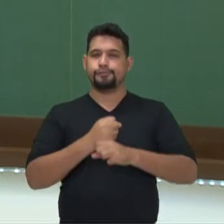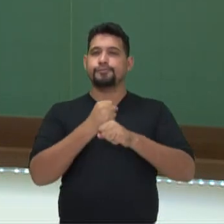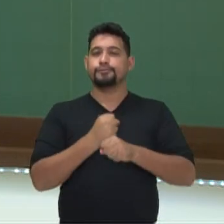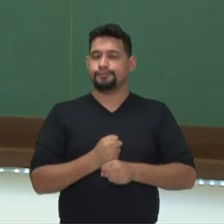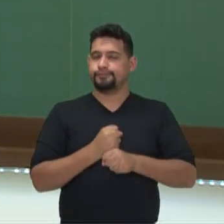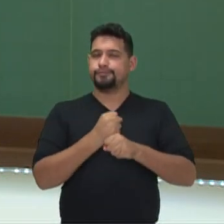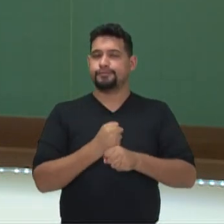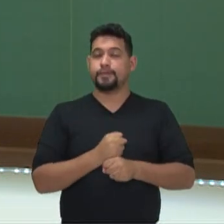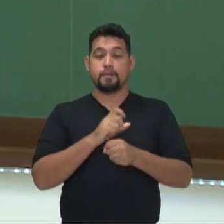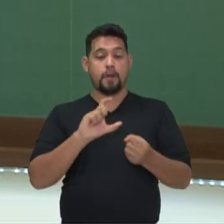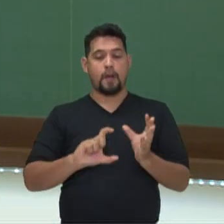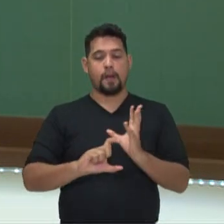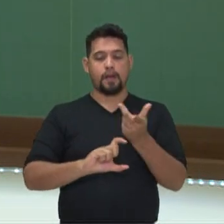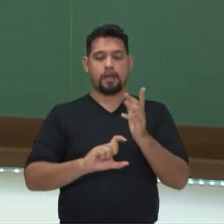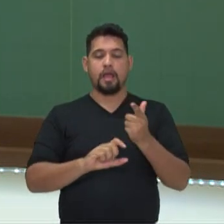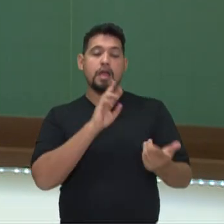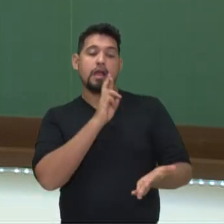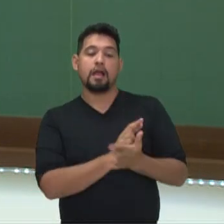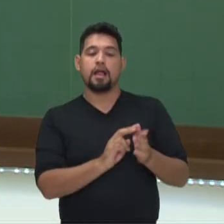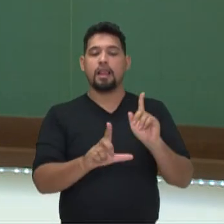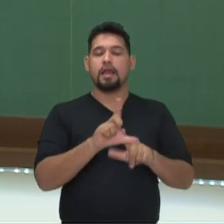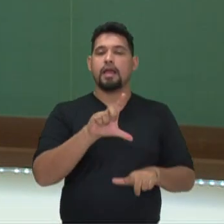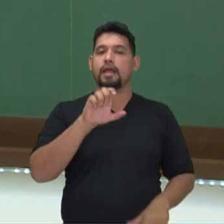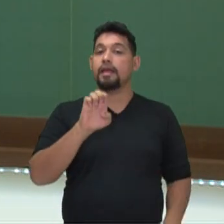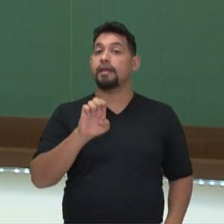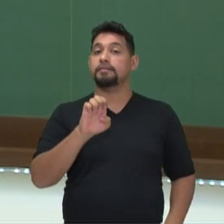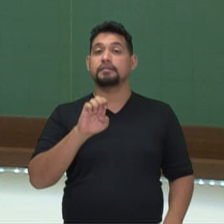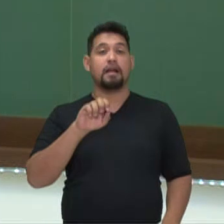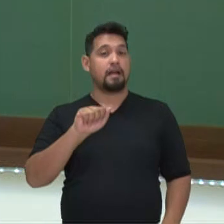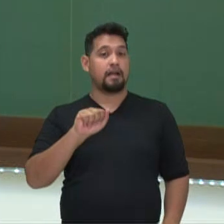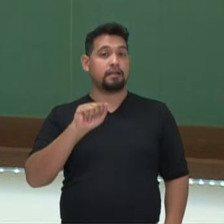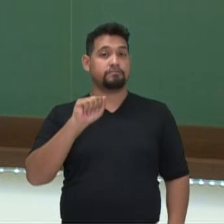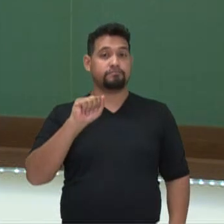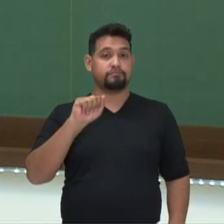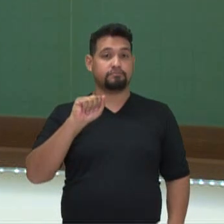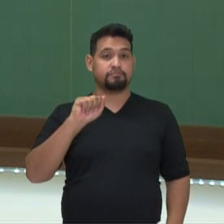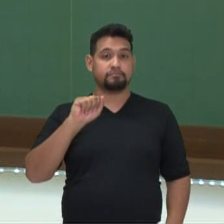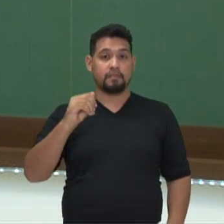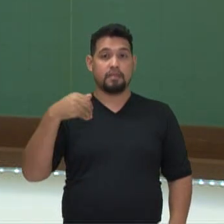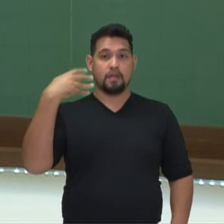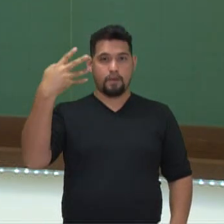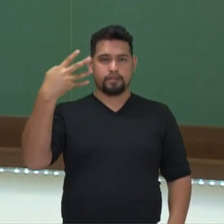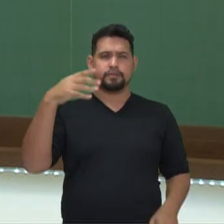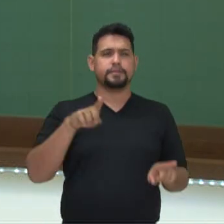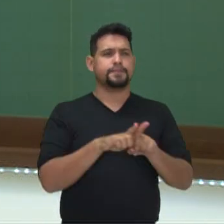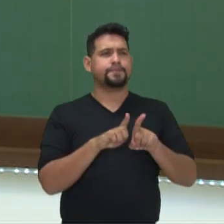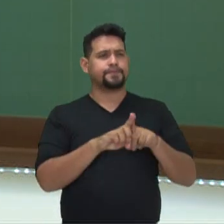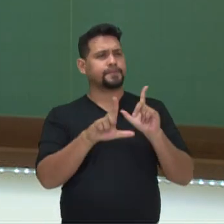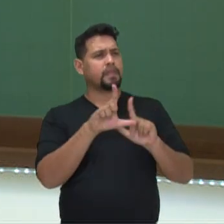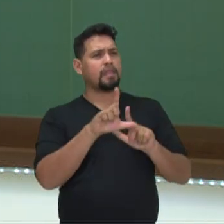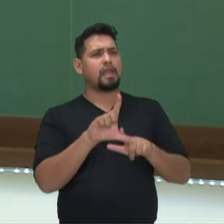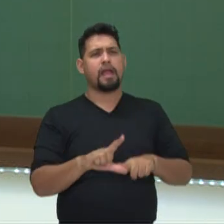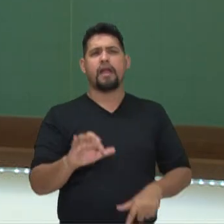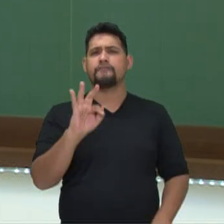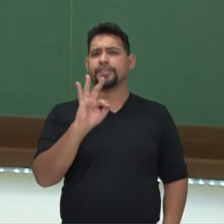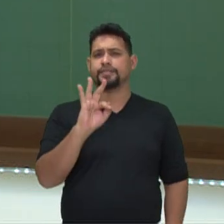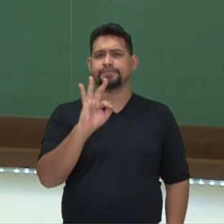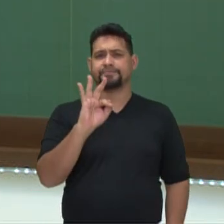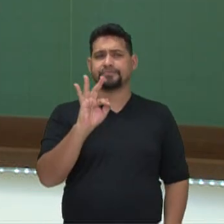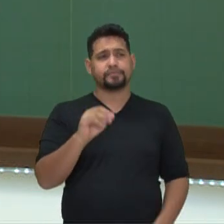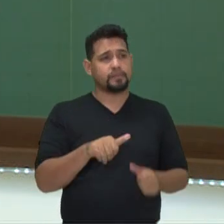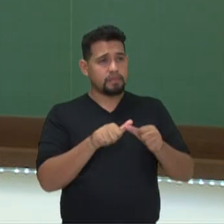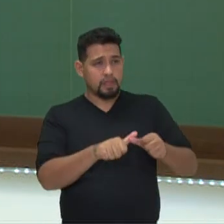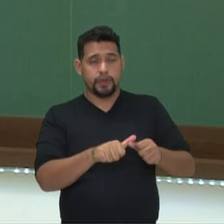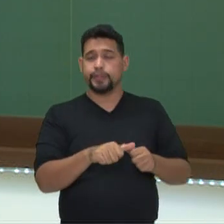expoentes. Então, resultado da letra E, a elevado à quarta potência. E na letra F, mantenho a minha